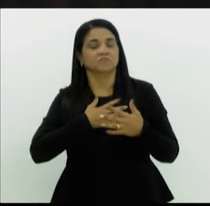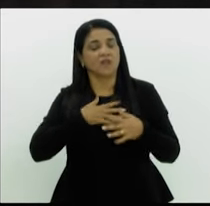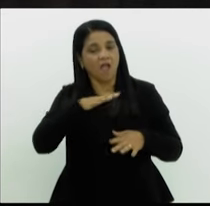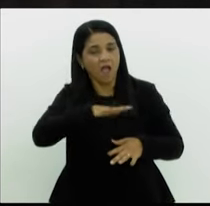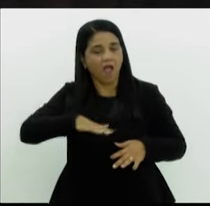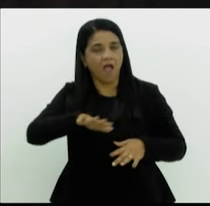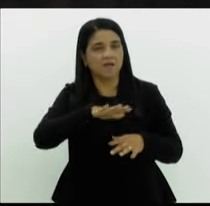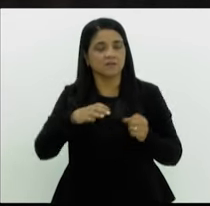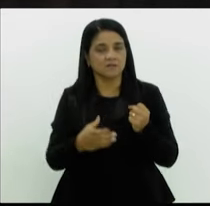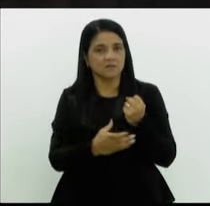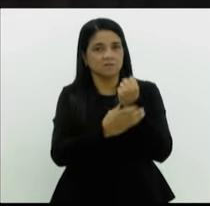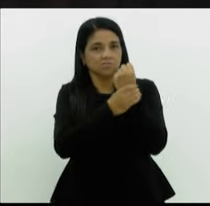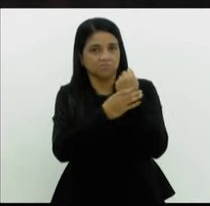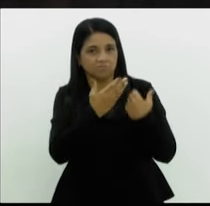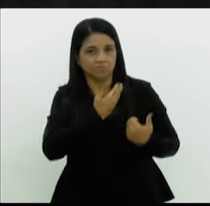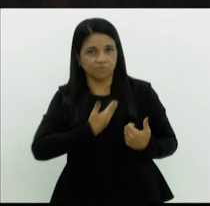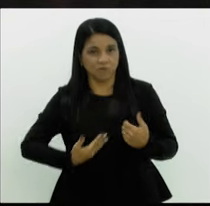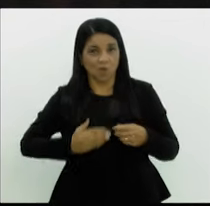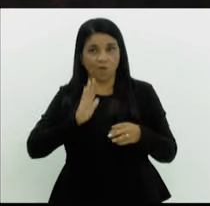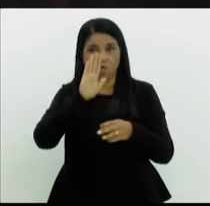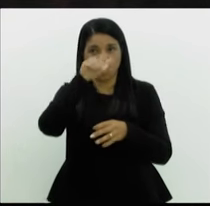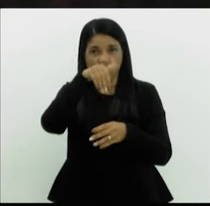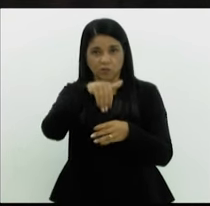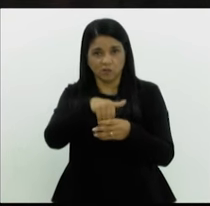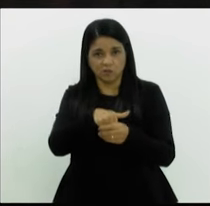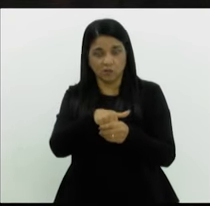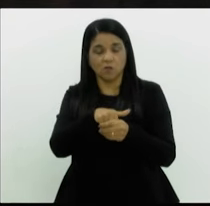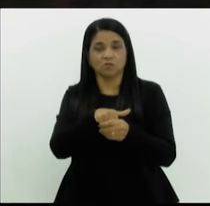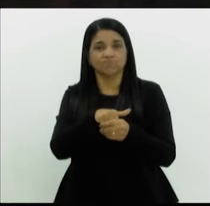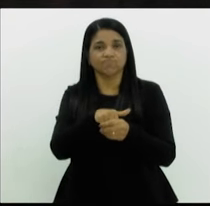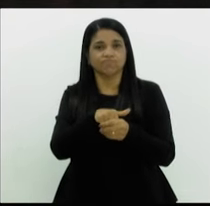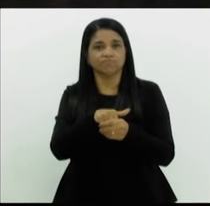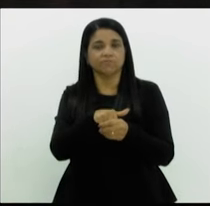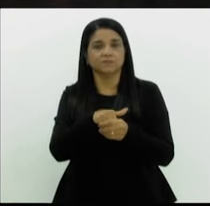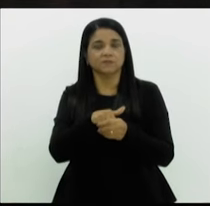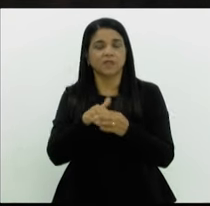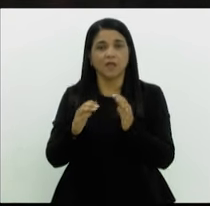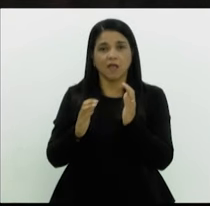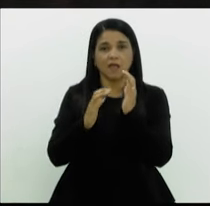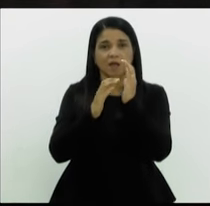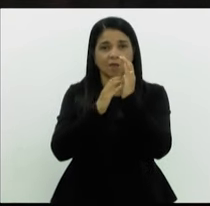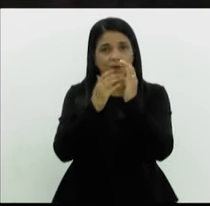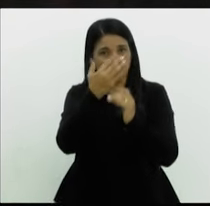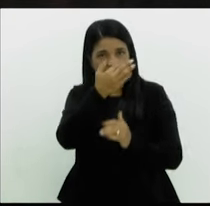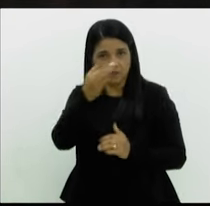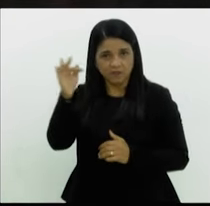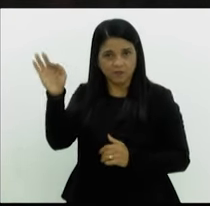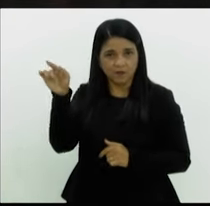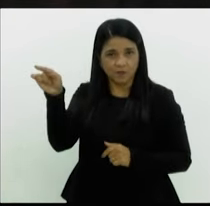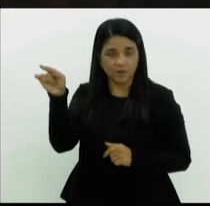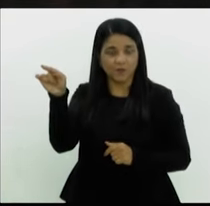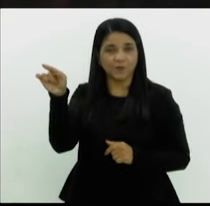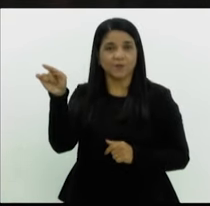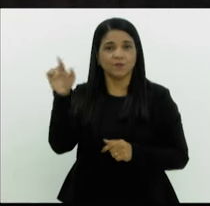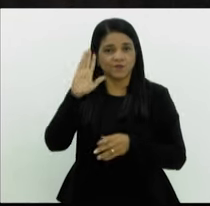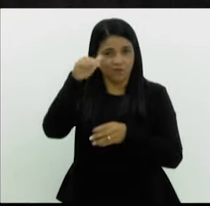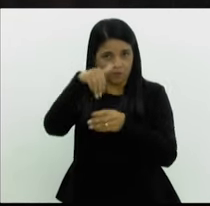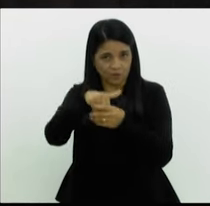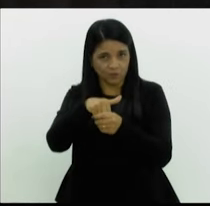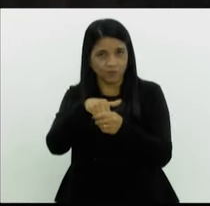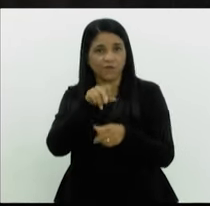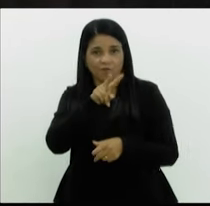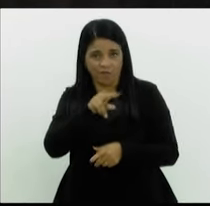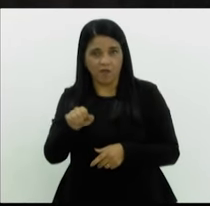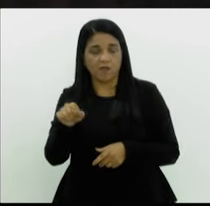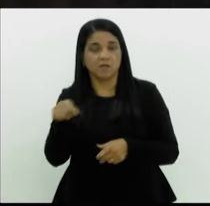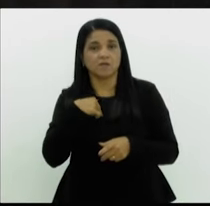justamente a votação que daqui a pouco acontecerá na Câmara Federal, pela manutenção ou não dos